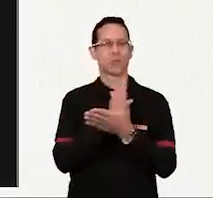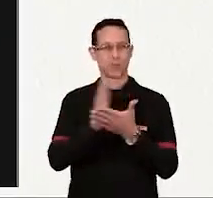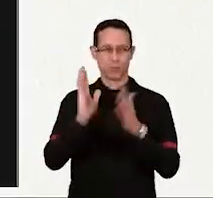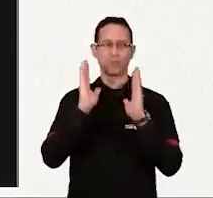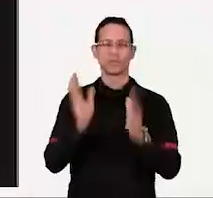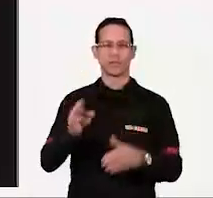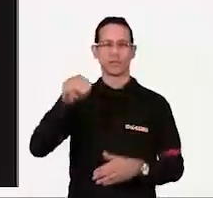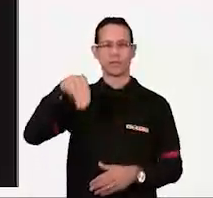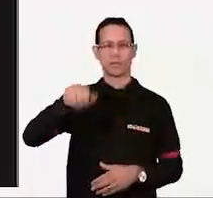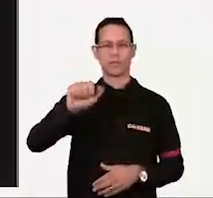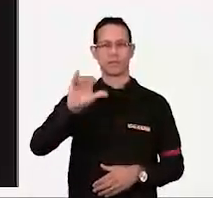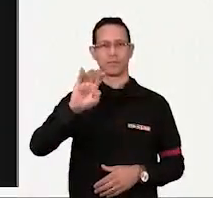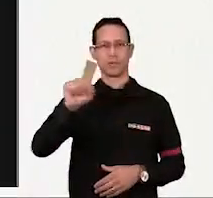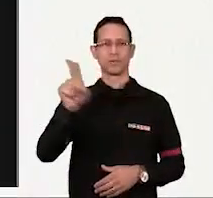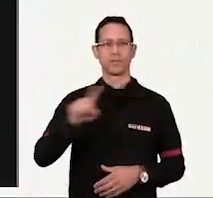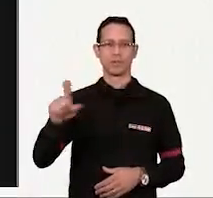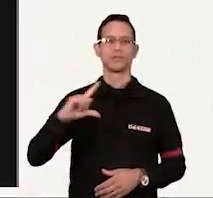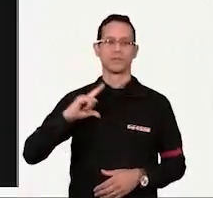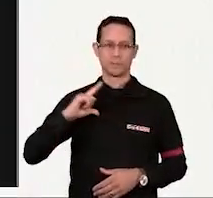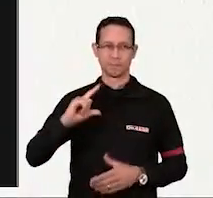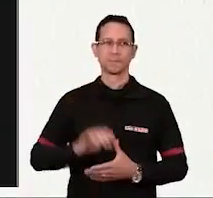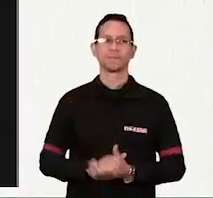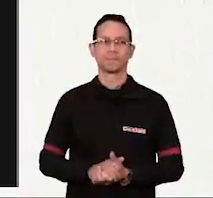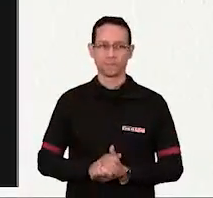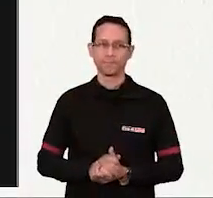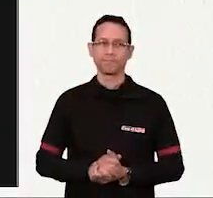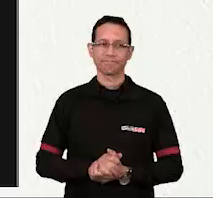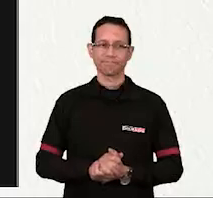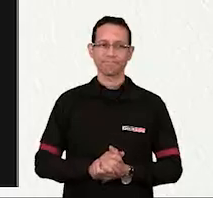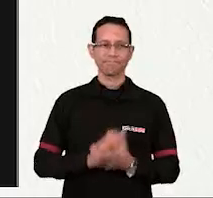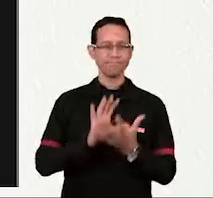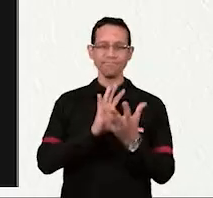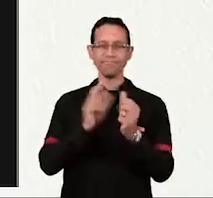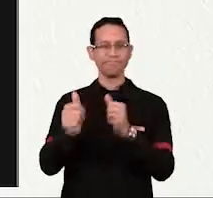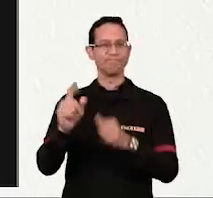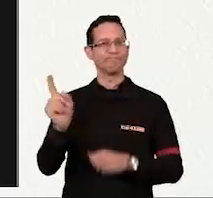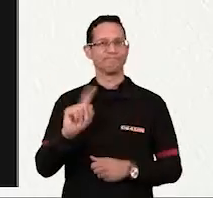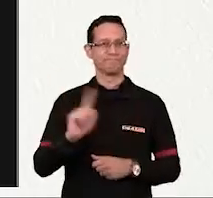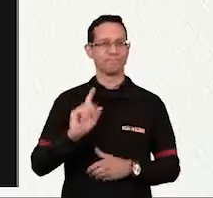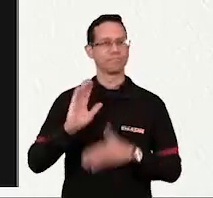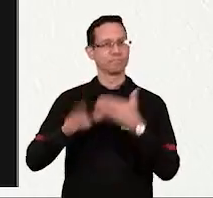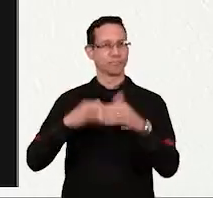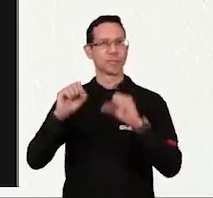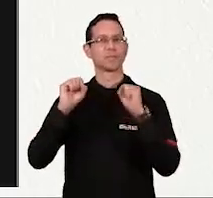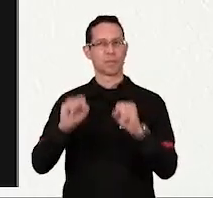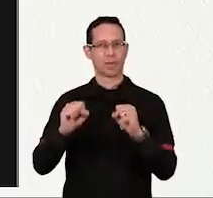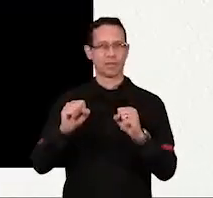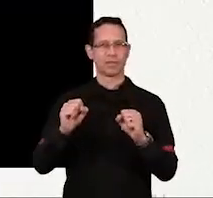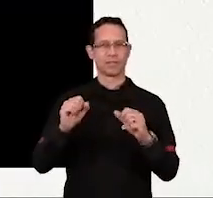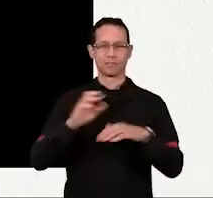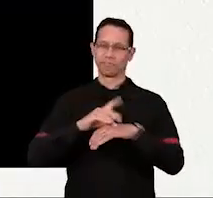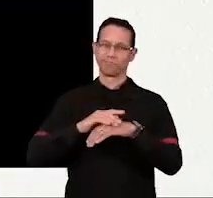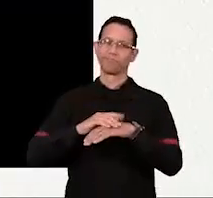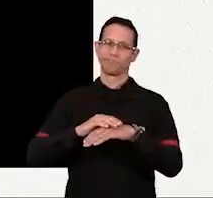em maltês, né? Então, isso não vai resolver, e eu acho que no futuro esse cara vai desenvolver um colisteatoma.